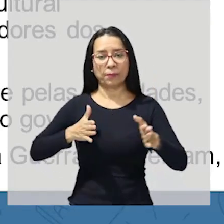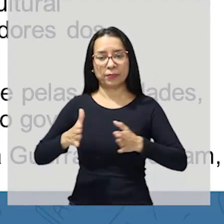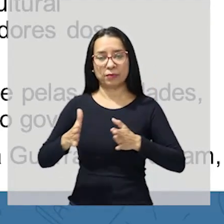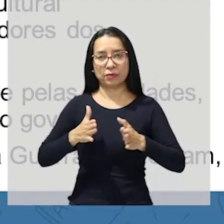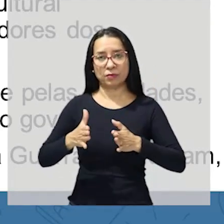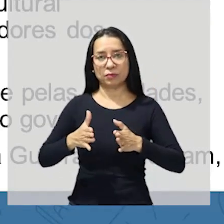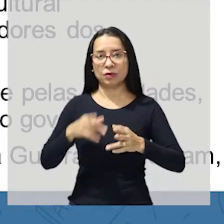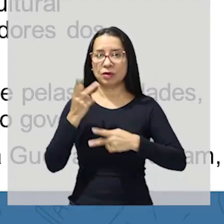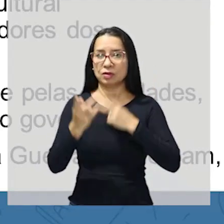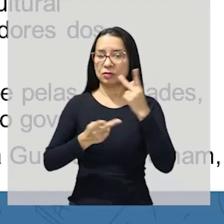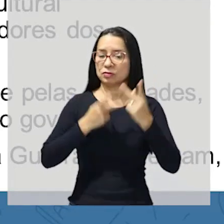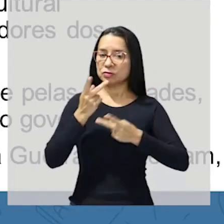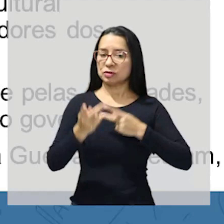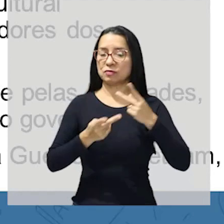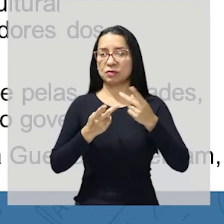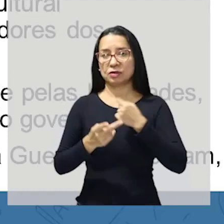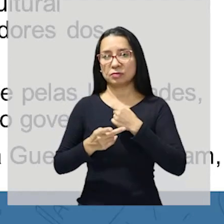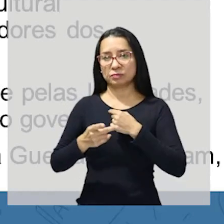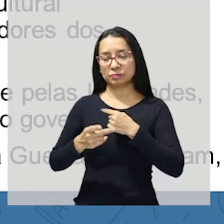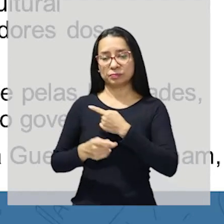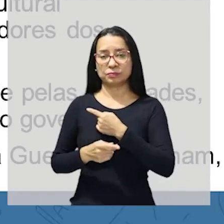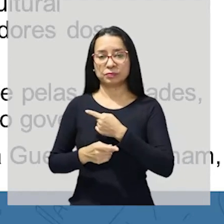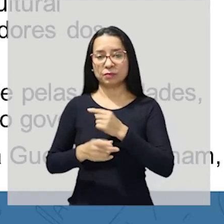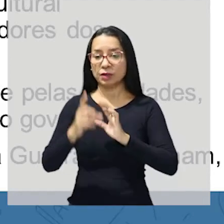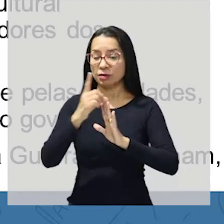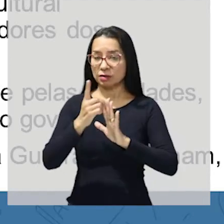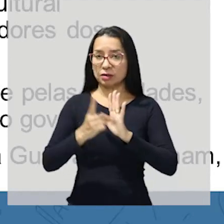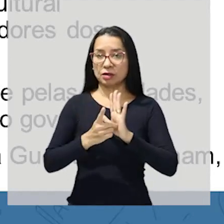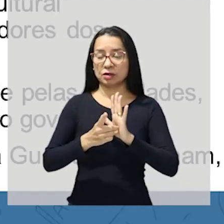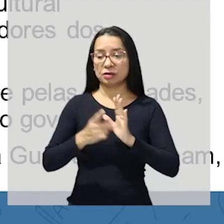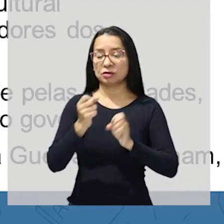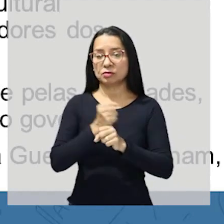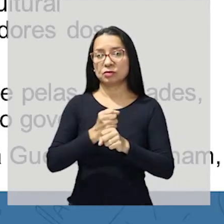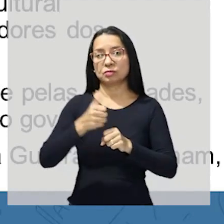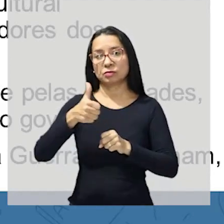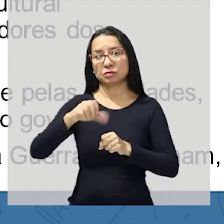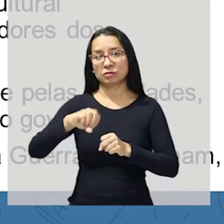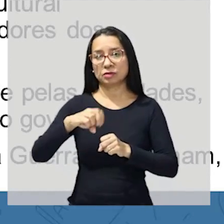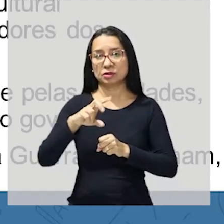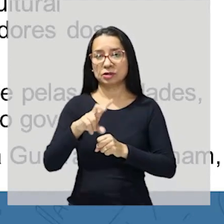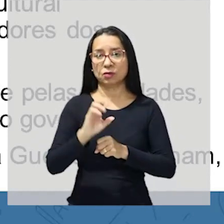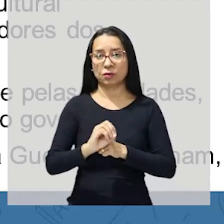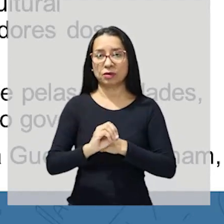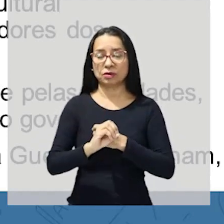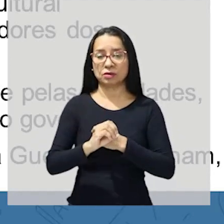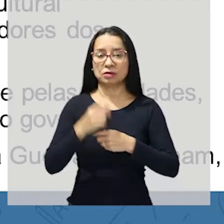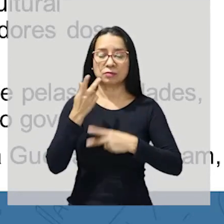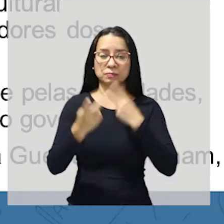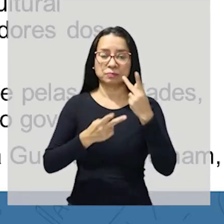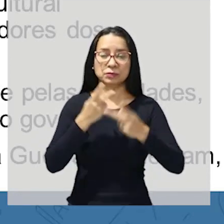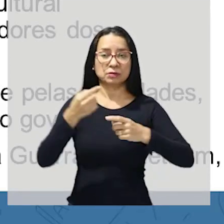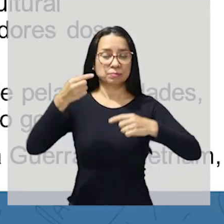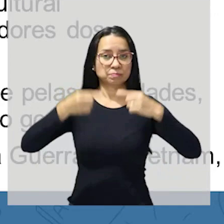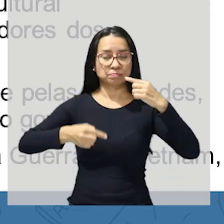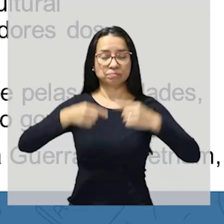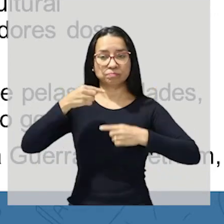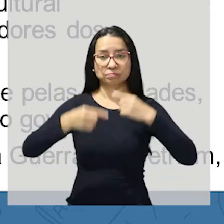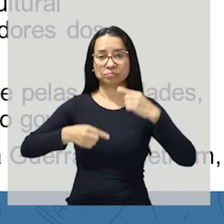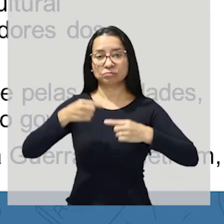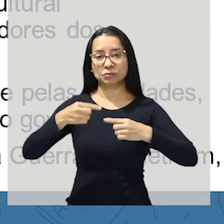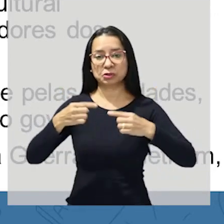quando você fala do macartismo na década de 1950 nos Estados Unidos, você está falando de uma política de